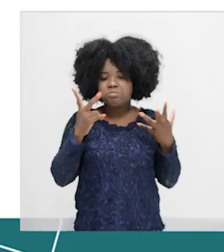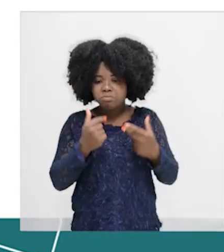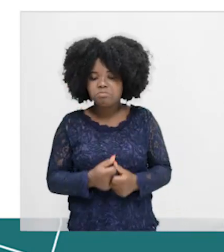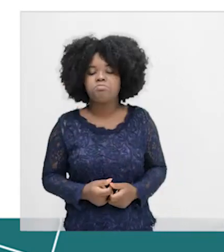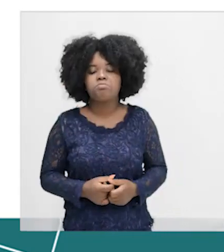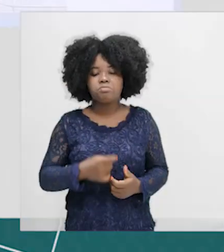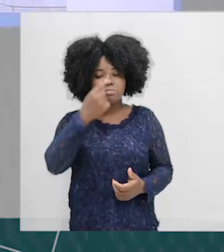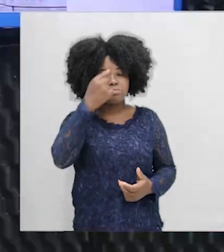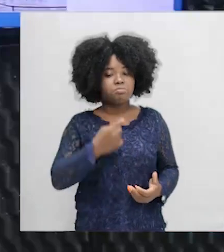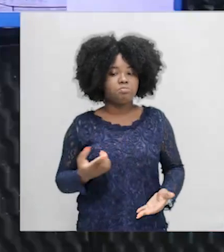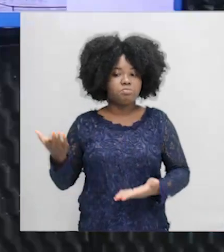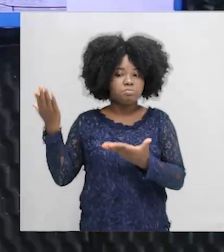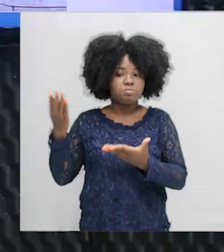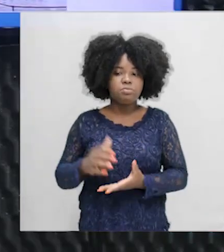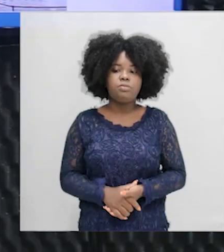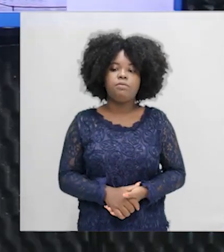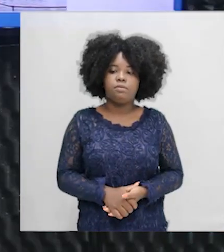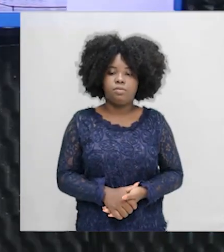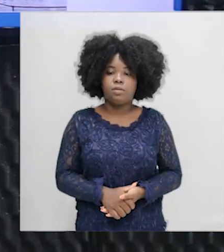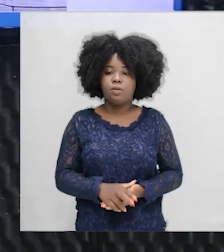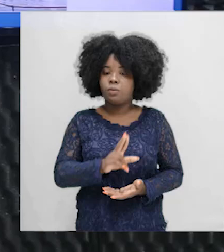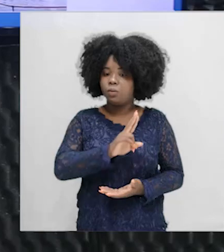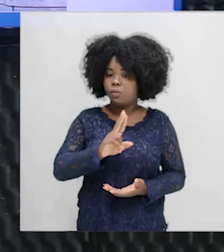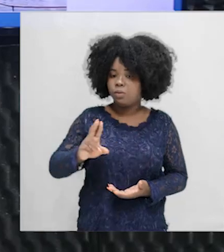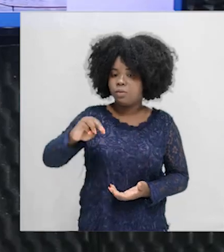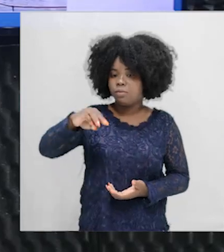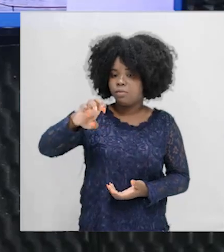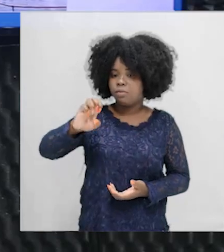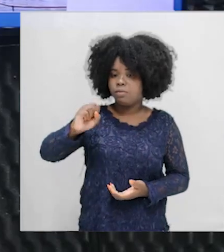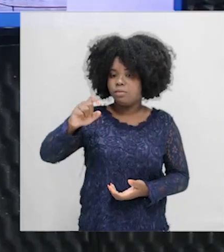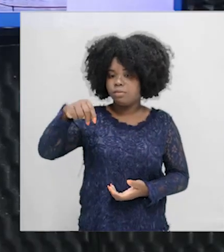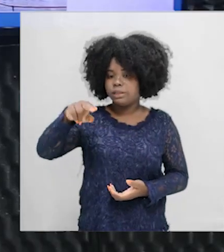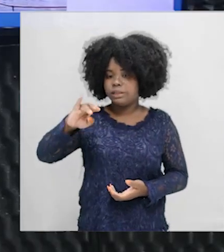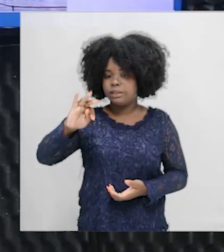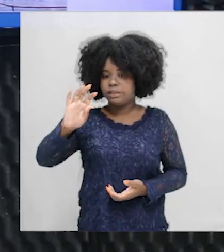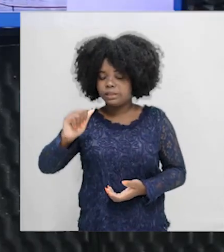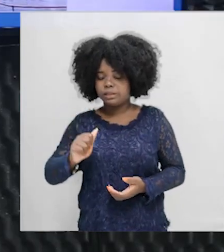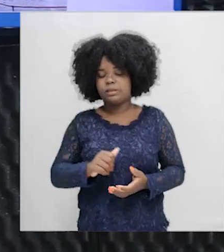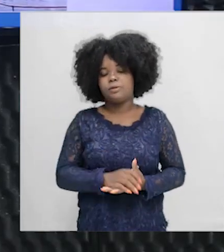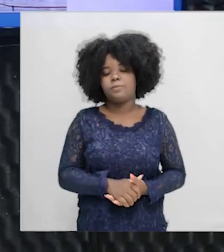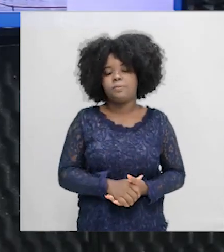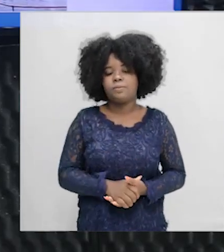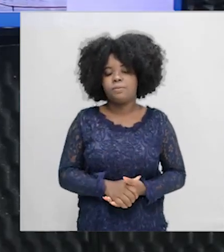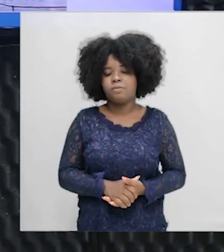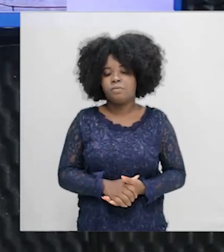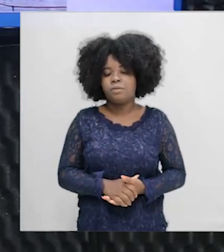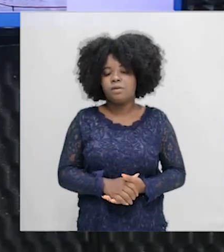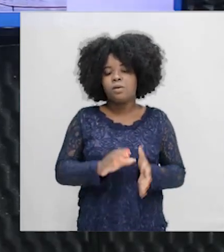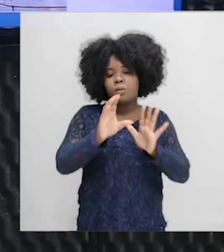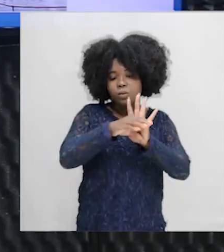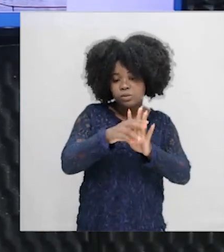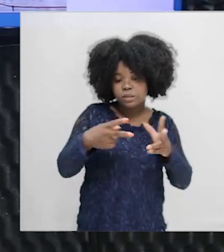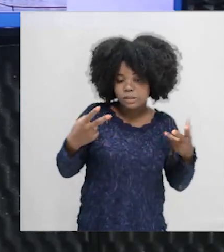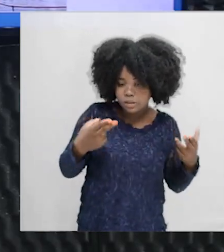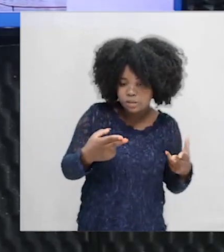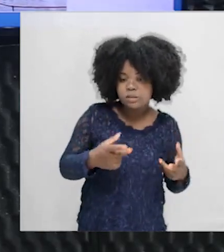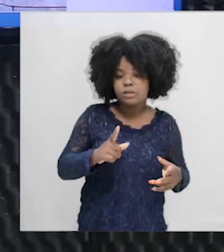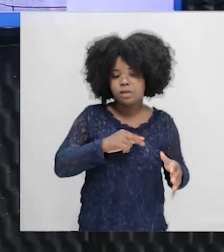Sheikh Zayed. Sheikh Zayed. O conceito sempre é o mesmo. Grandiosidade e